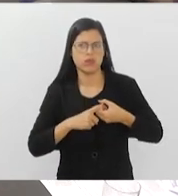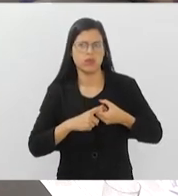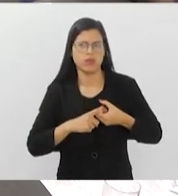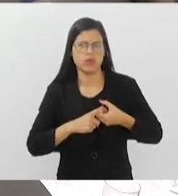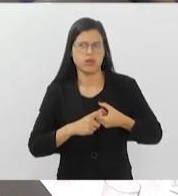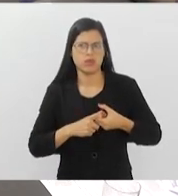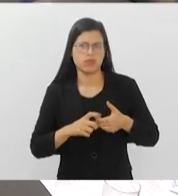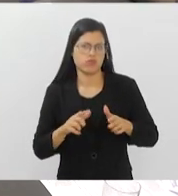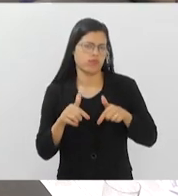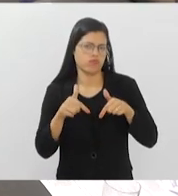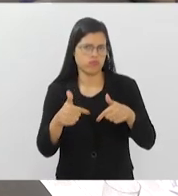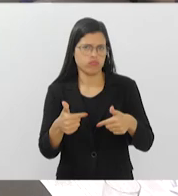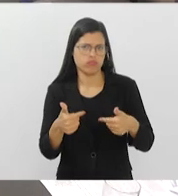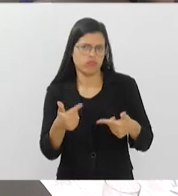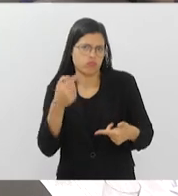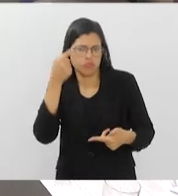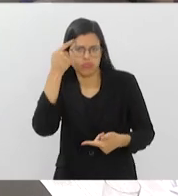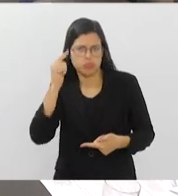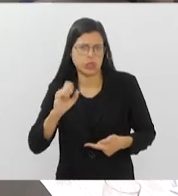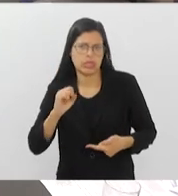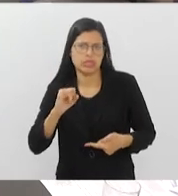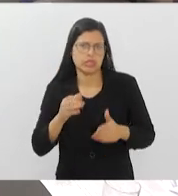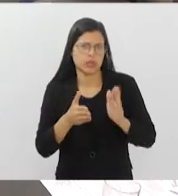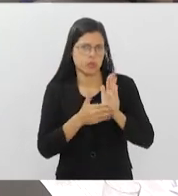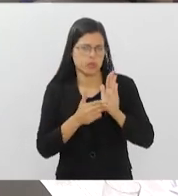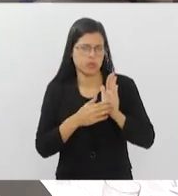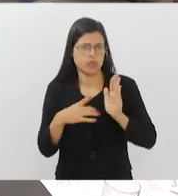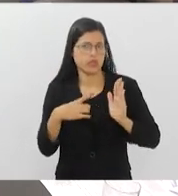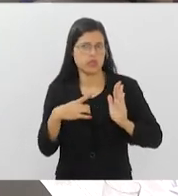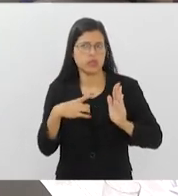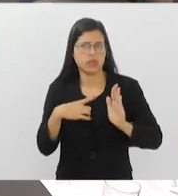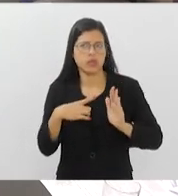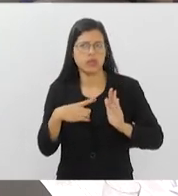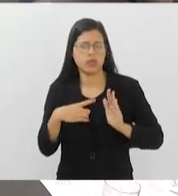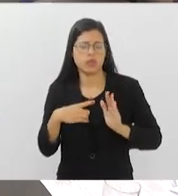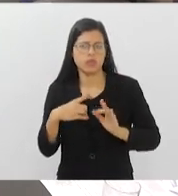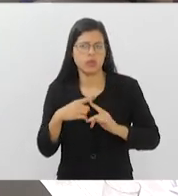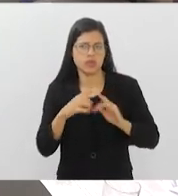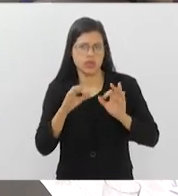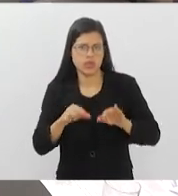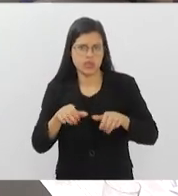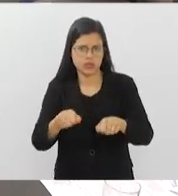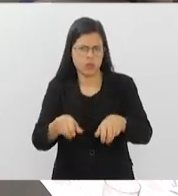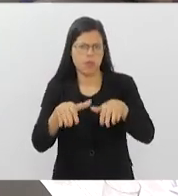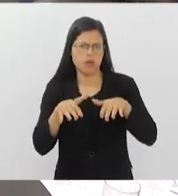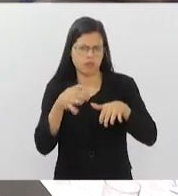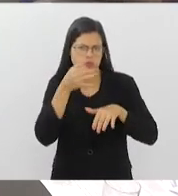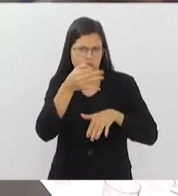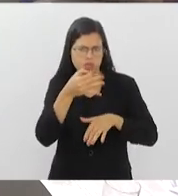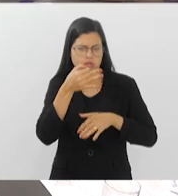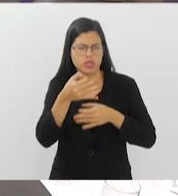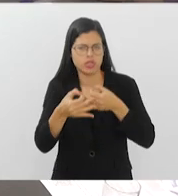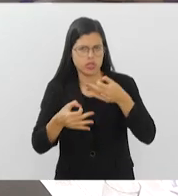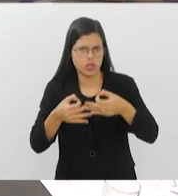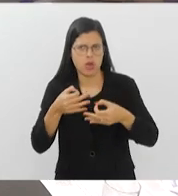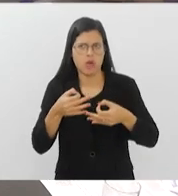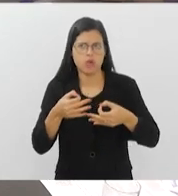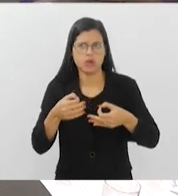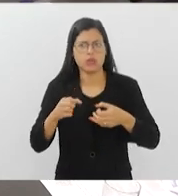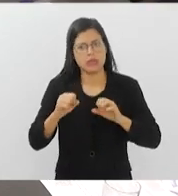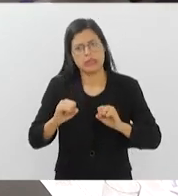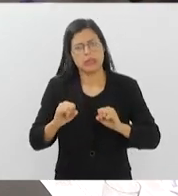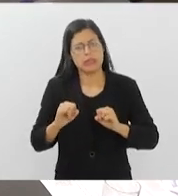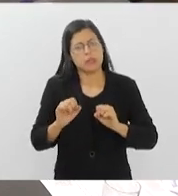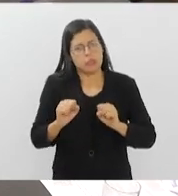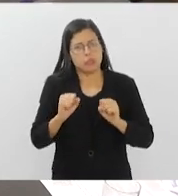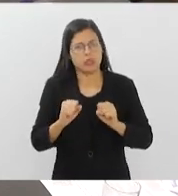que não sei se inclui já na própria proposta, mas eu com certeza no plenário vou fazer essa sugestão. A gente pode fazer aqui, ué. Se puder fazer aqui... Pode